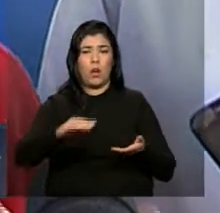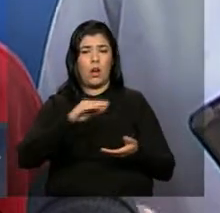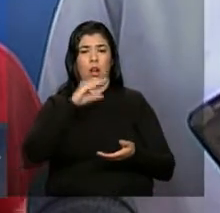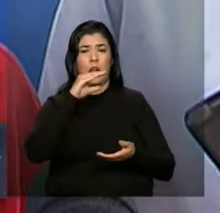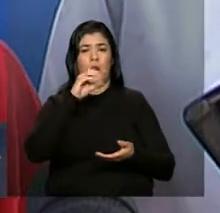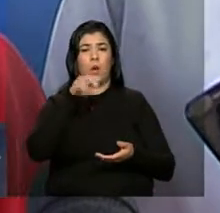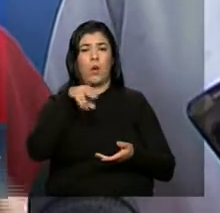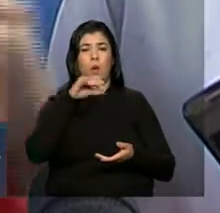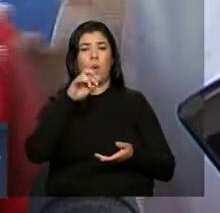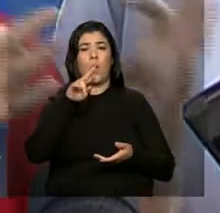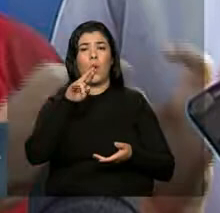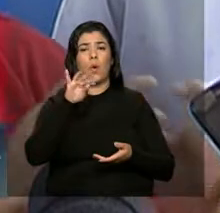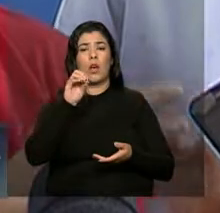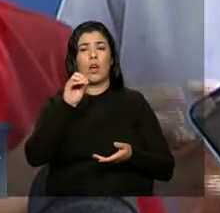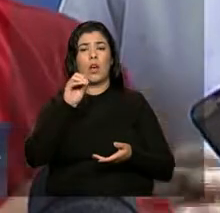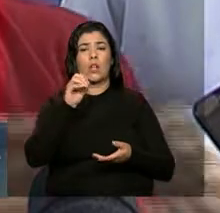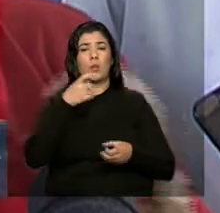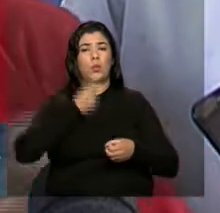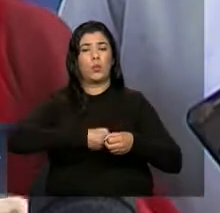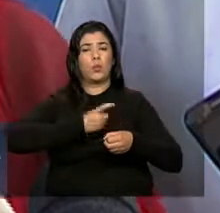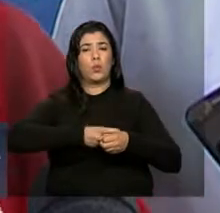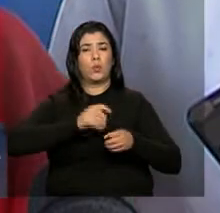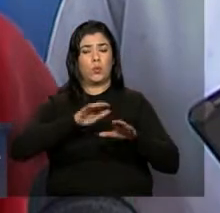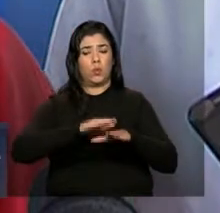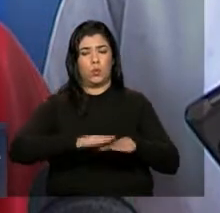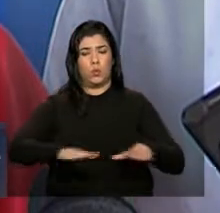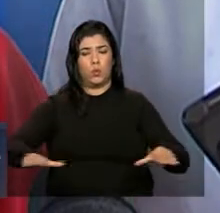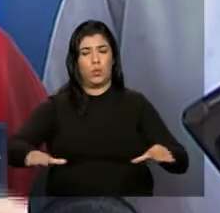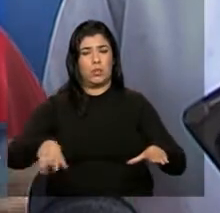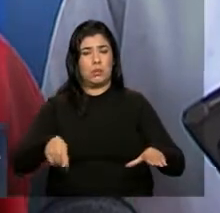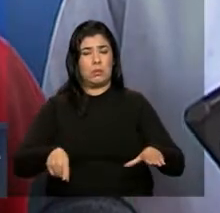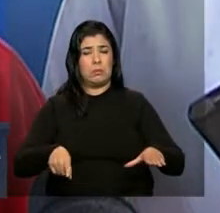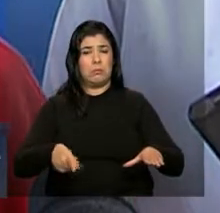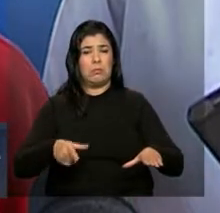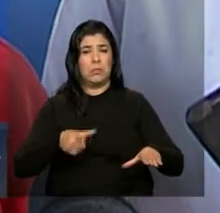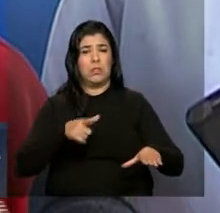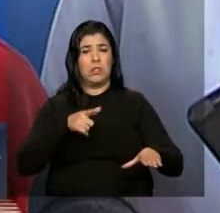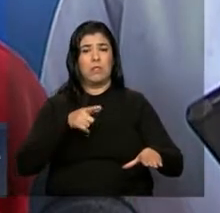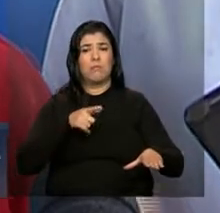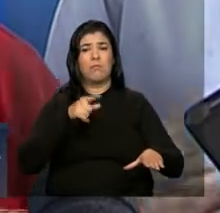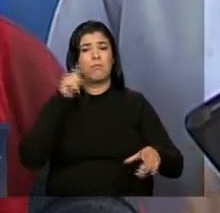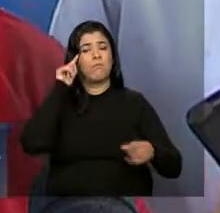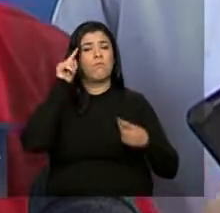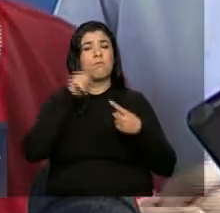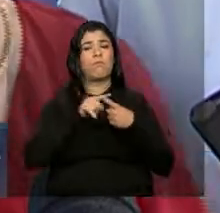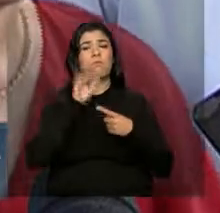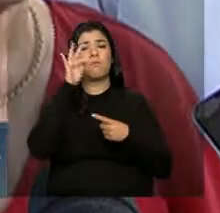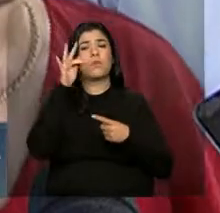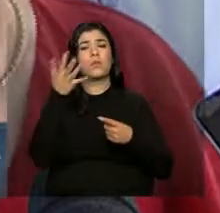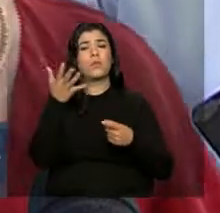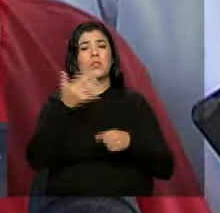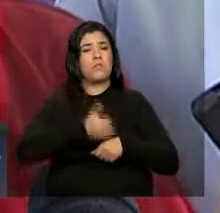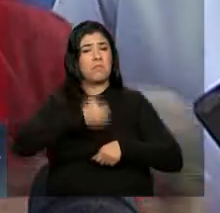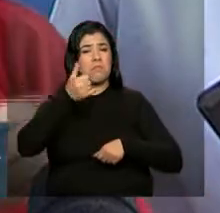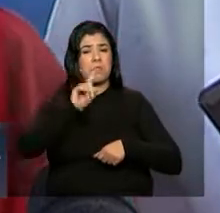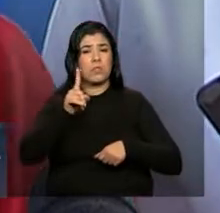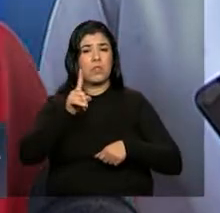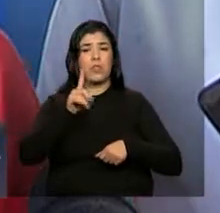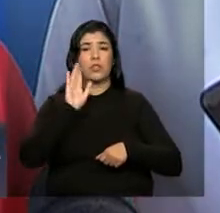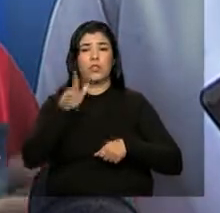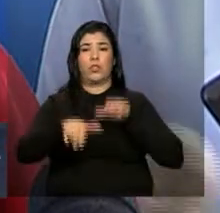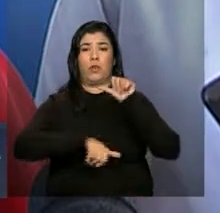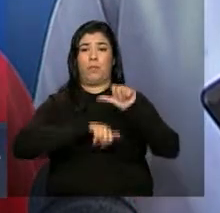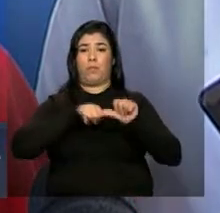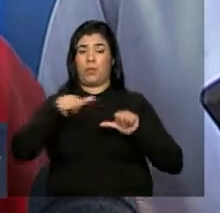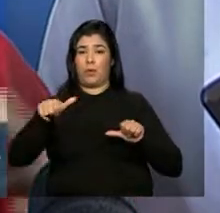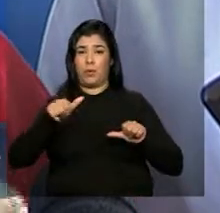não dá garantia de que a casa não vai ter uma deterioração. Então mudamos, já conseguimos